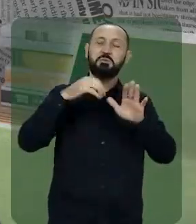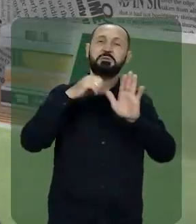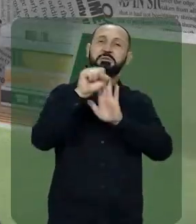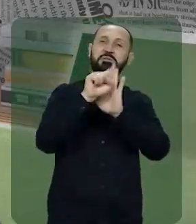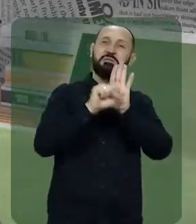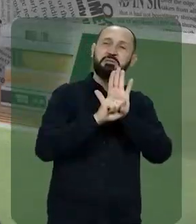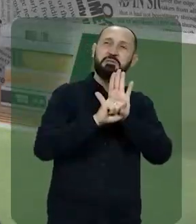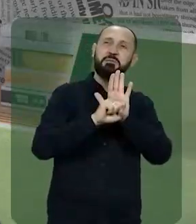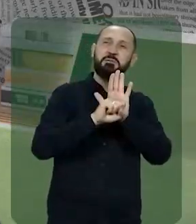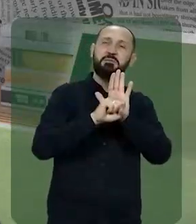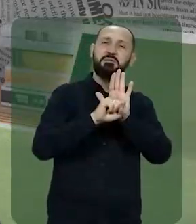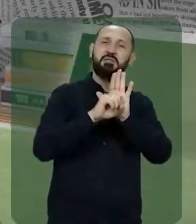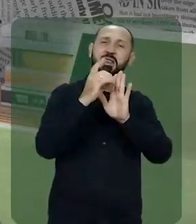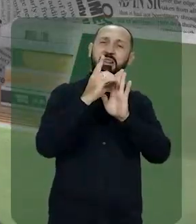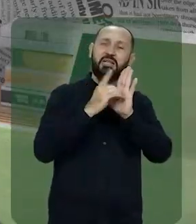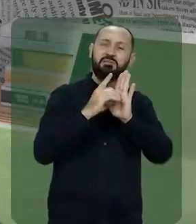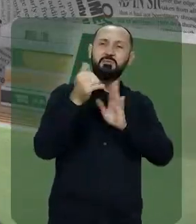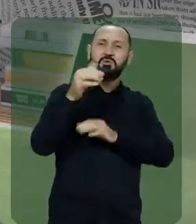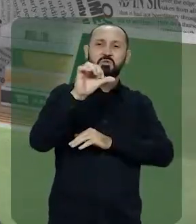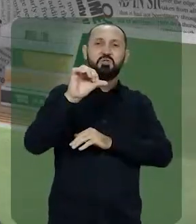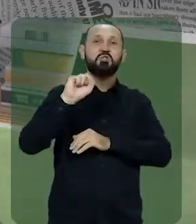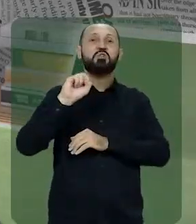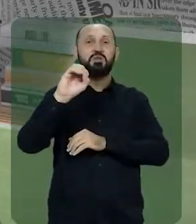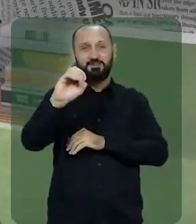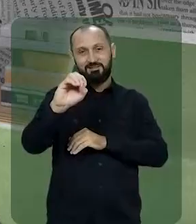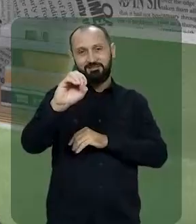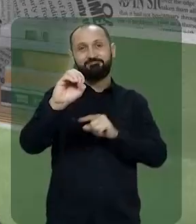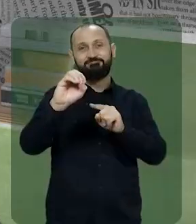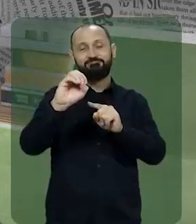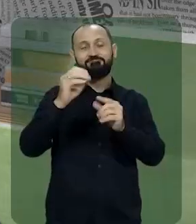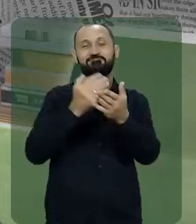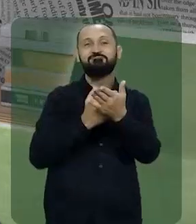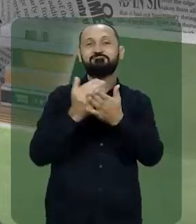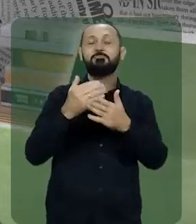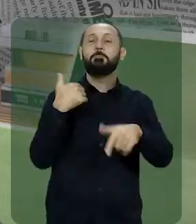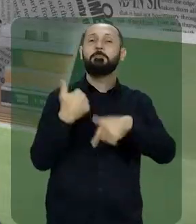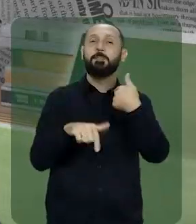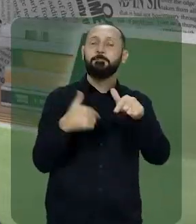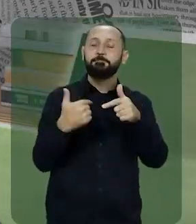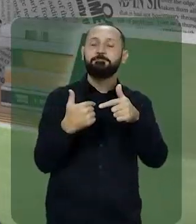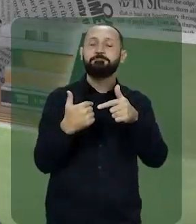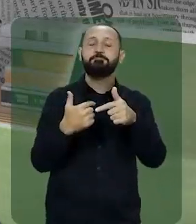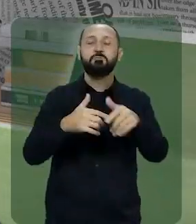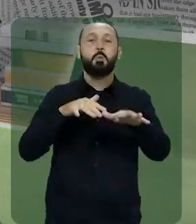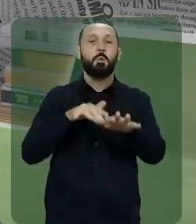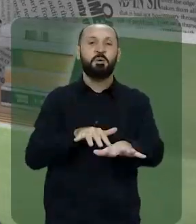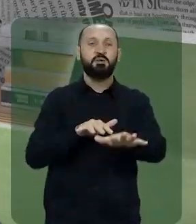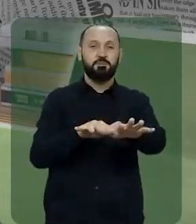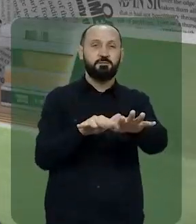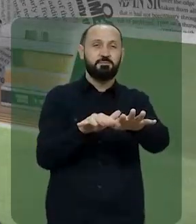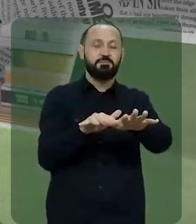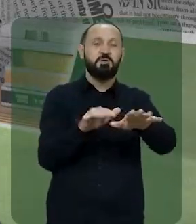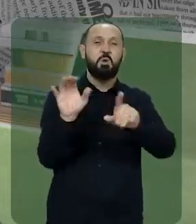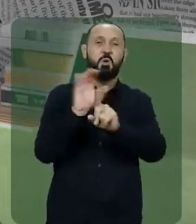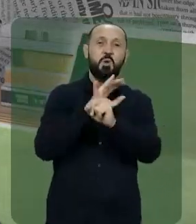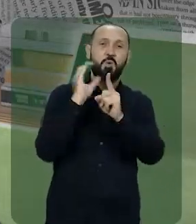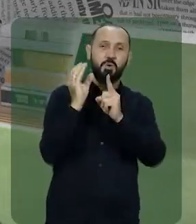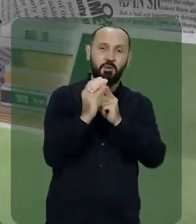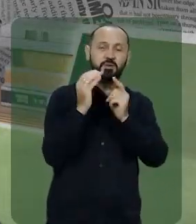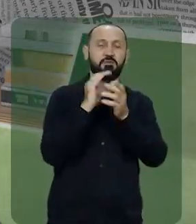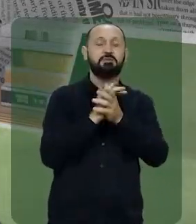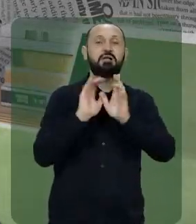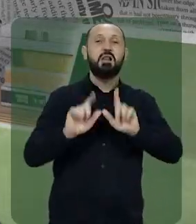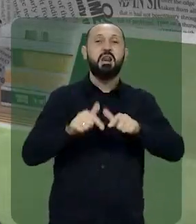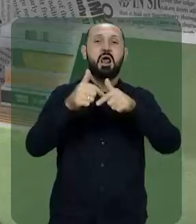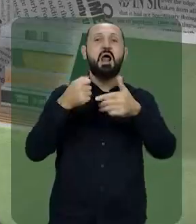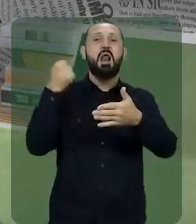80, meados de 80. E lá eu comecei a atuar no movimento comunitário, na luta